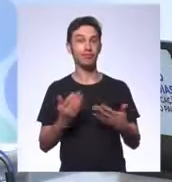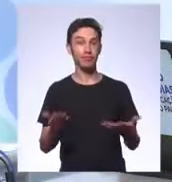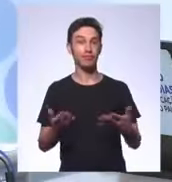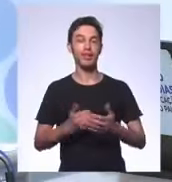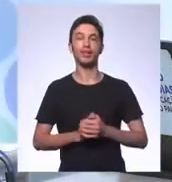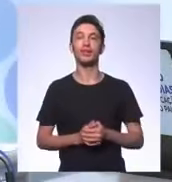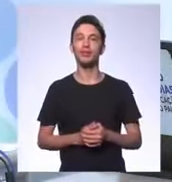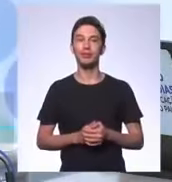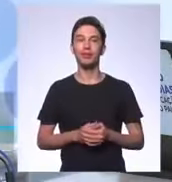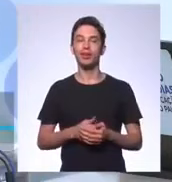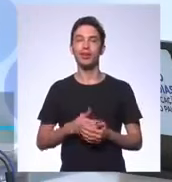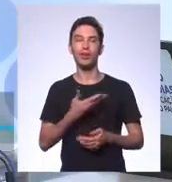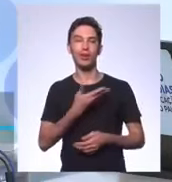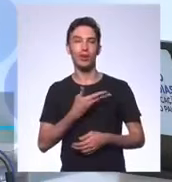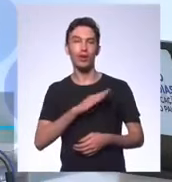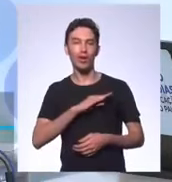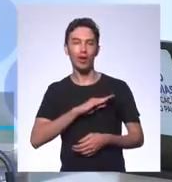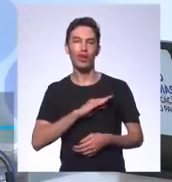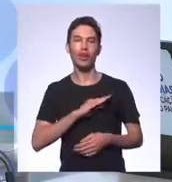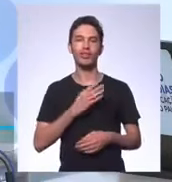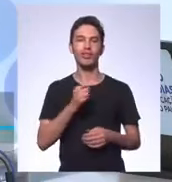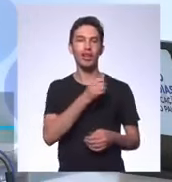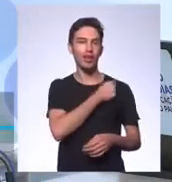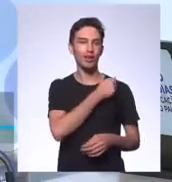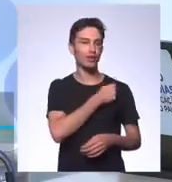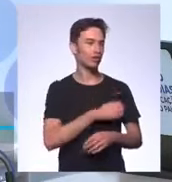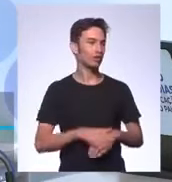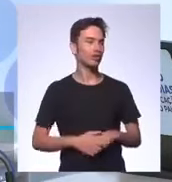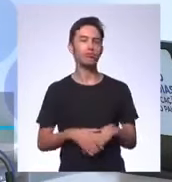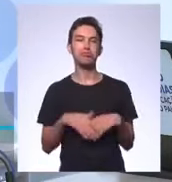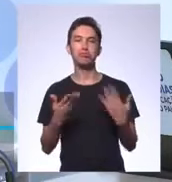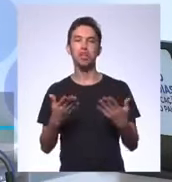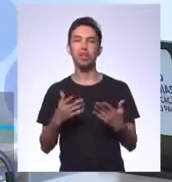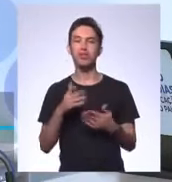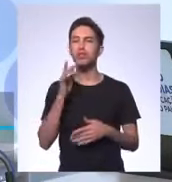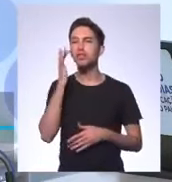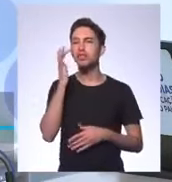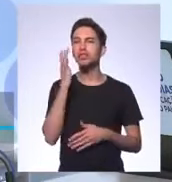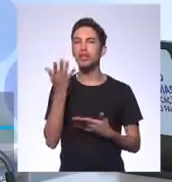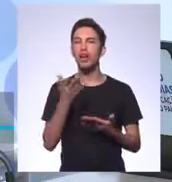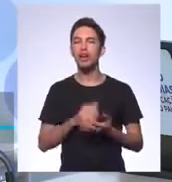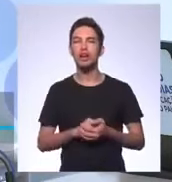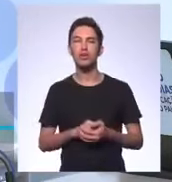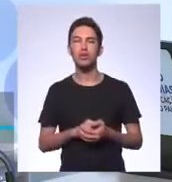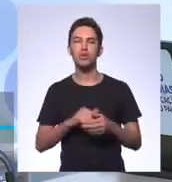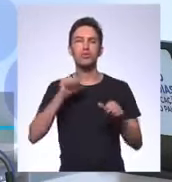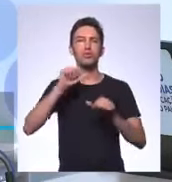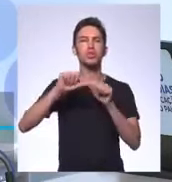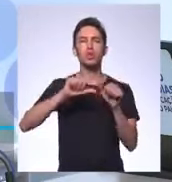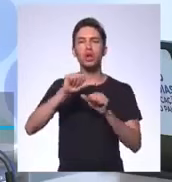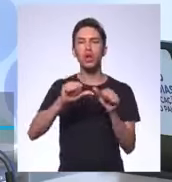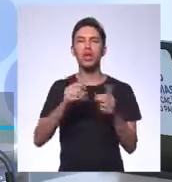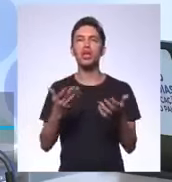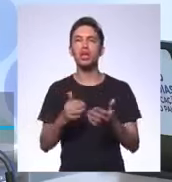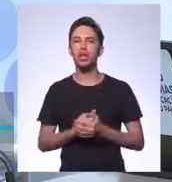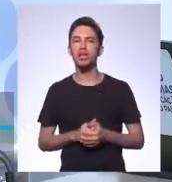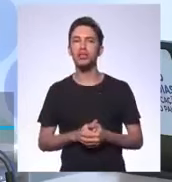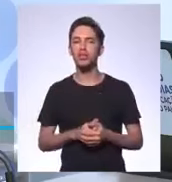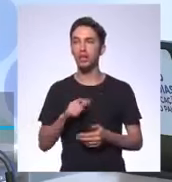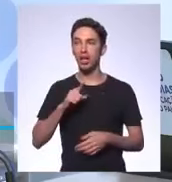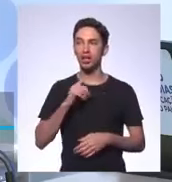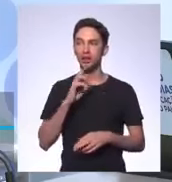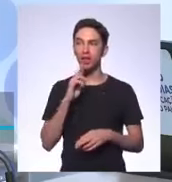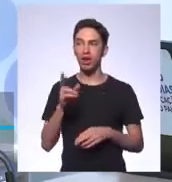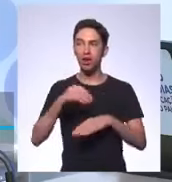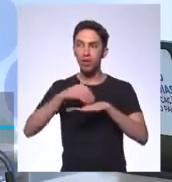Então, colegas e alunos, o que vocês já acharam? O que vocês mudariam? Elaine, tem